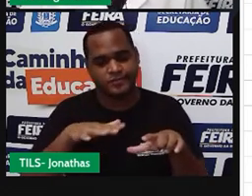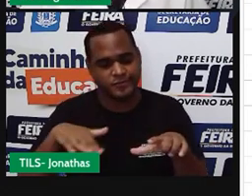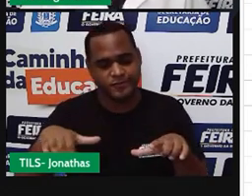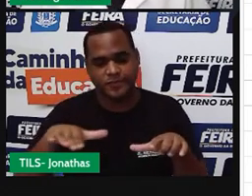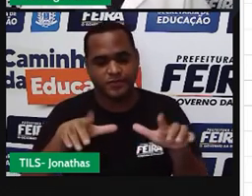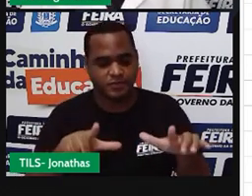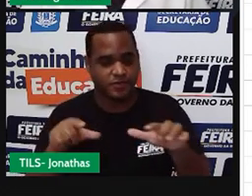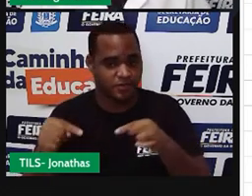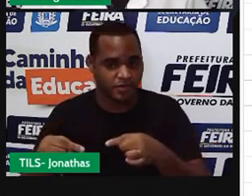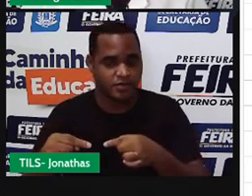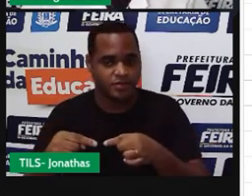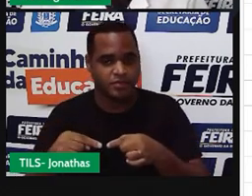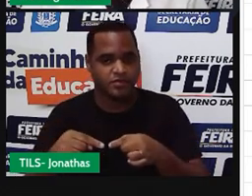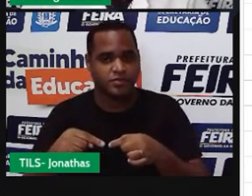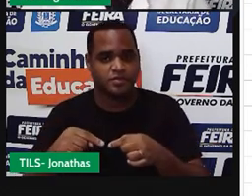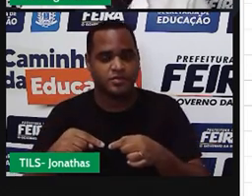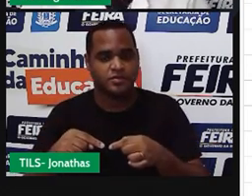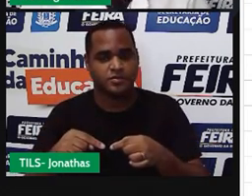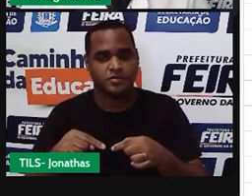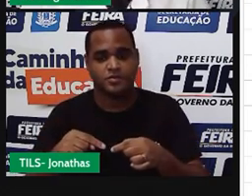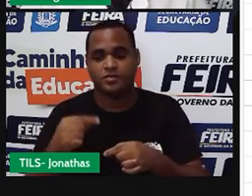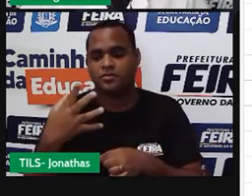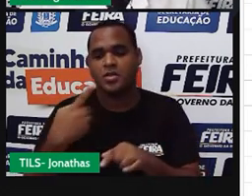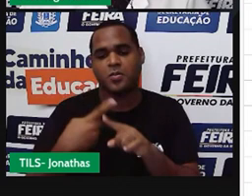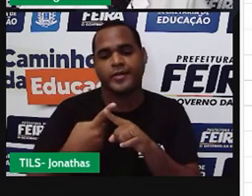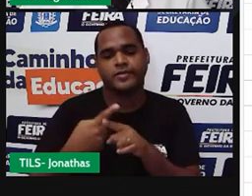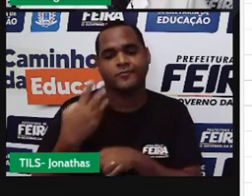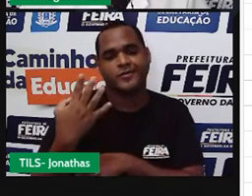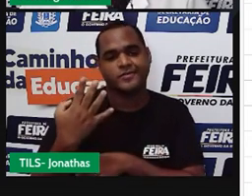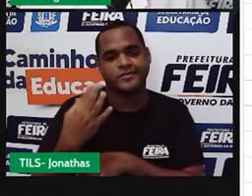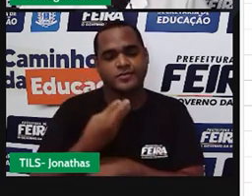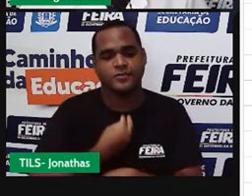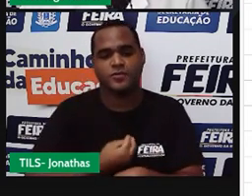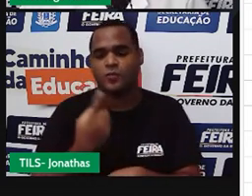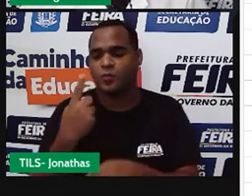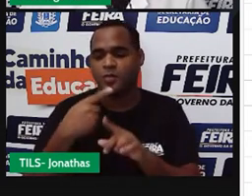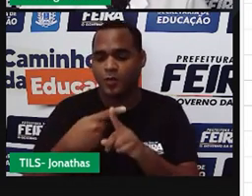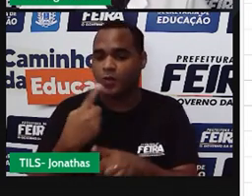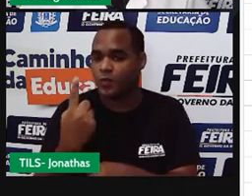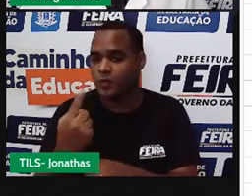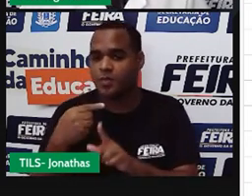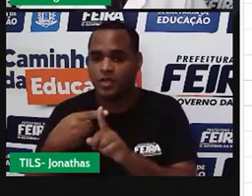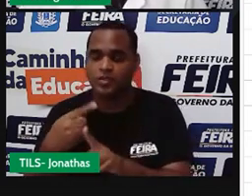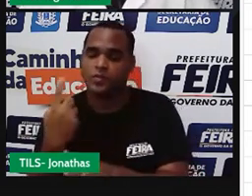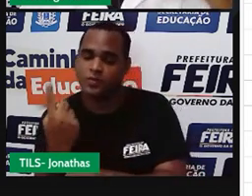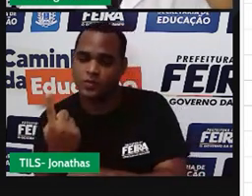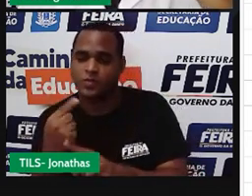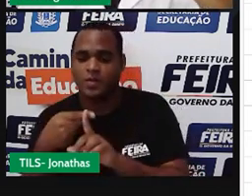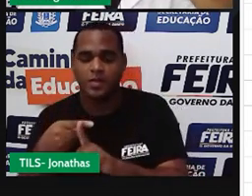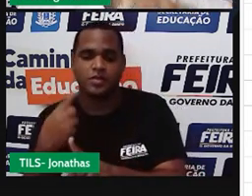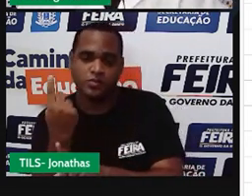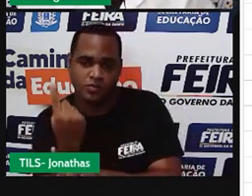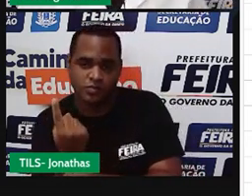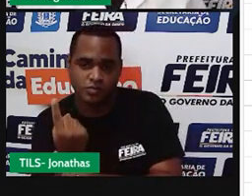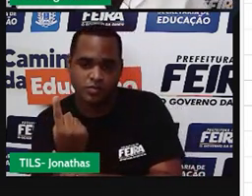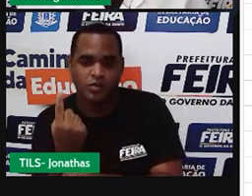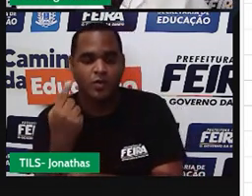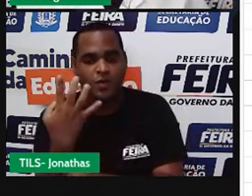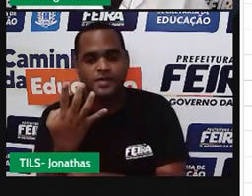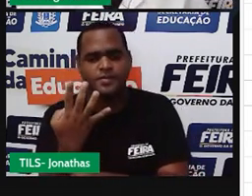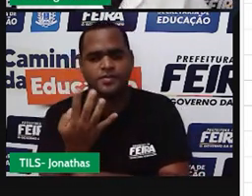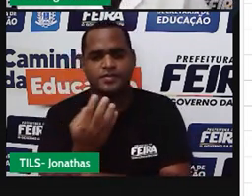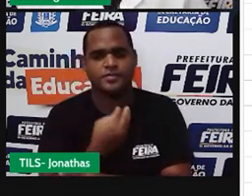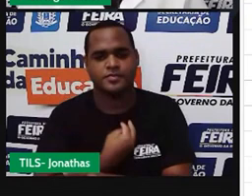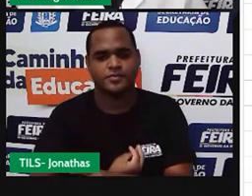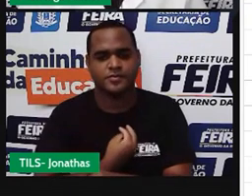vai medir quatro porque quatro um mais um mais um mais um quatro